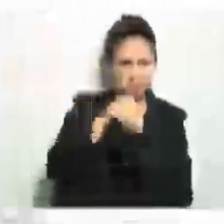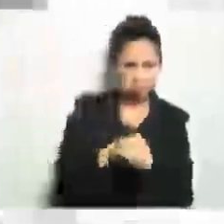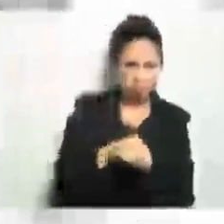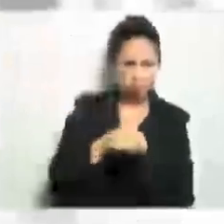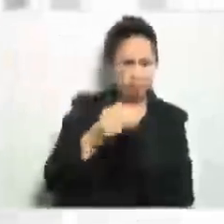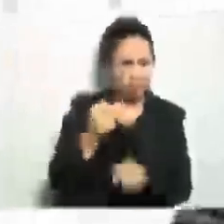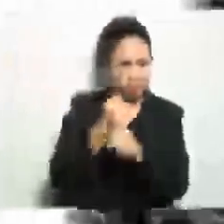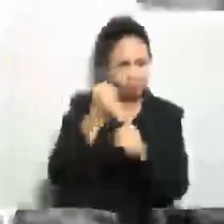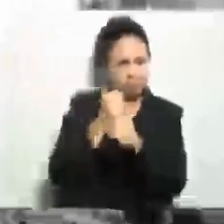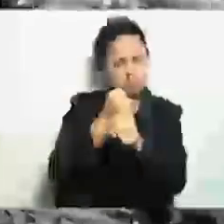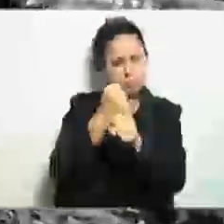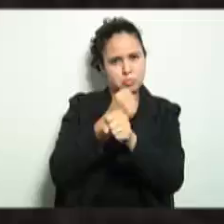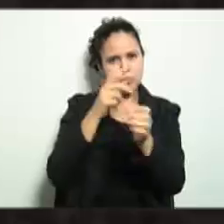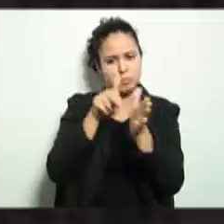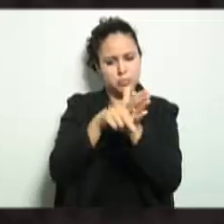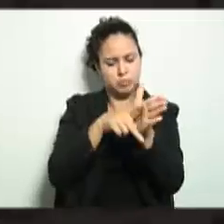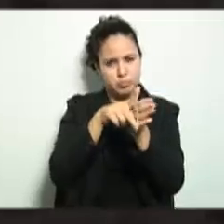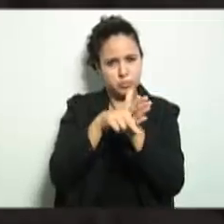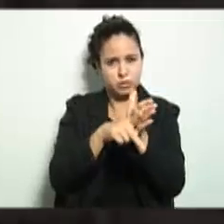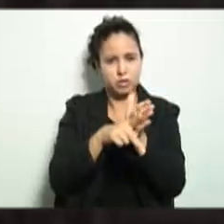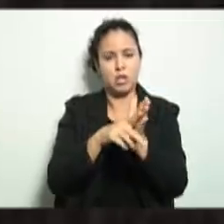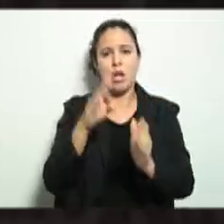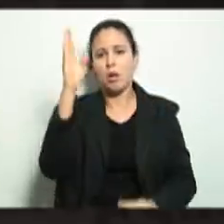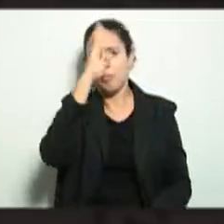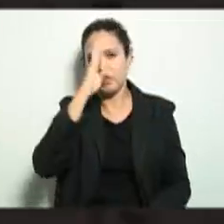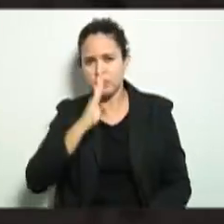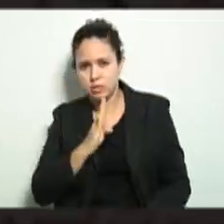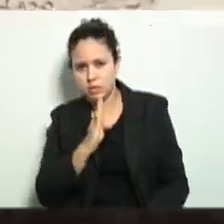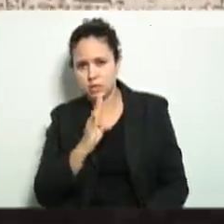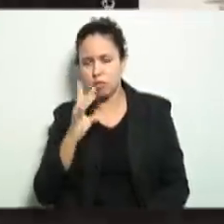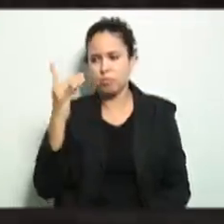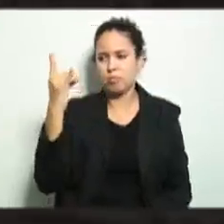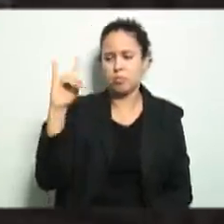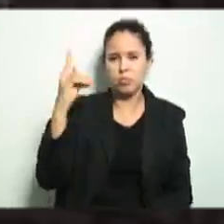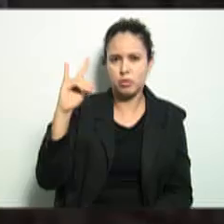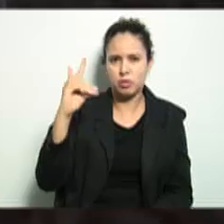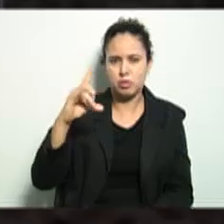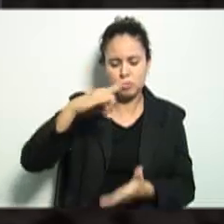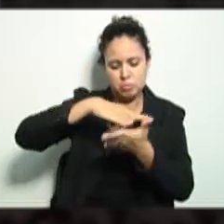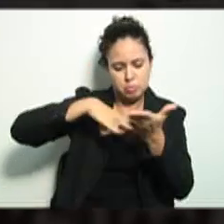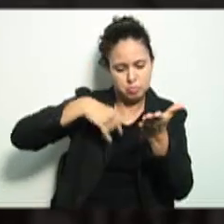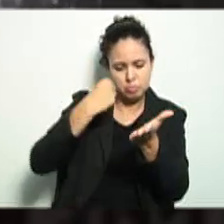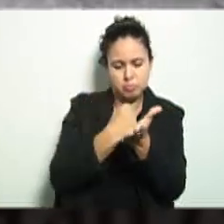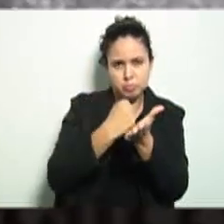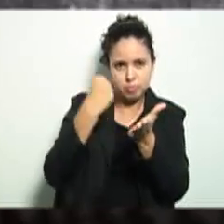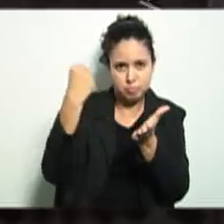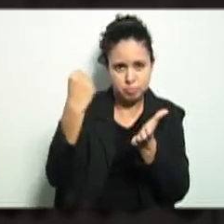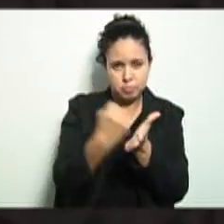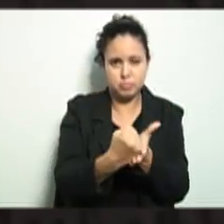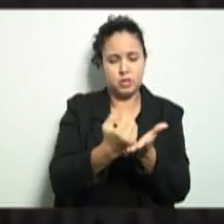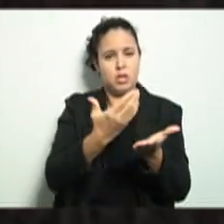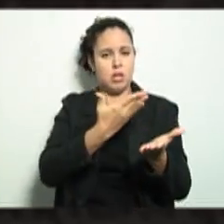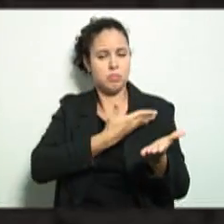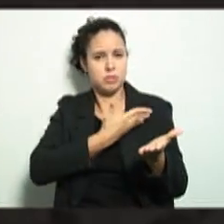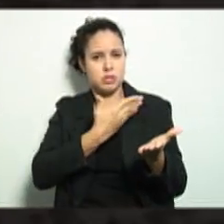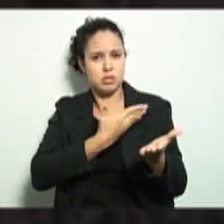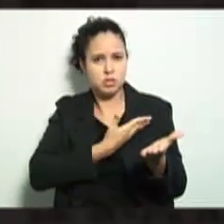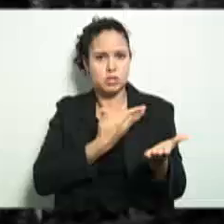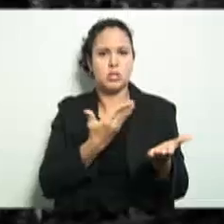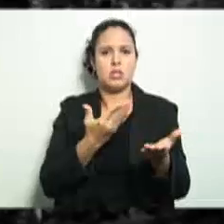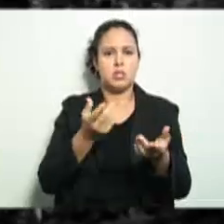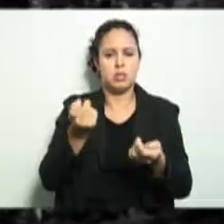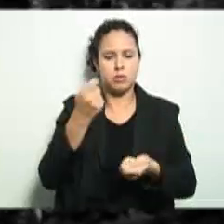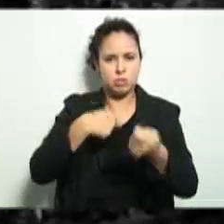1867, quando o Brasil e Bolívia assinaram o Tratado de Amizade, Limites, Navegação, Comércio e